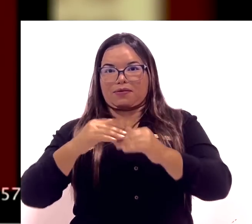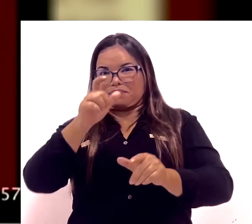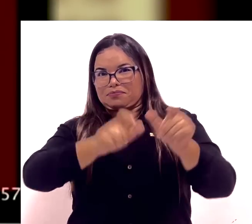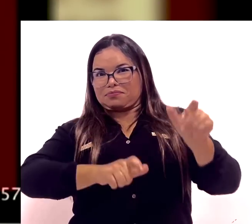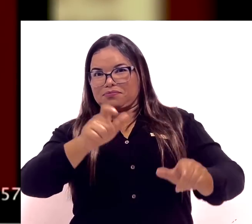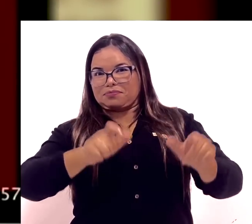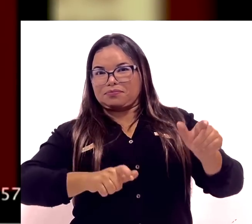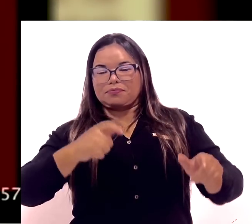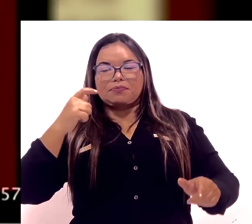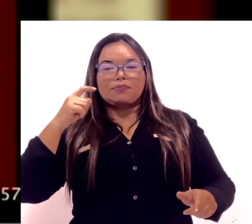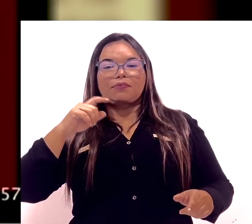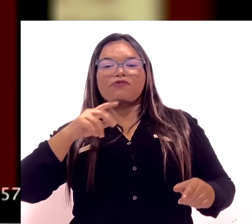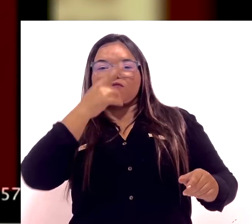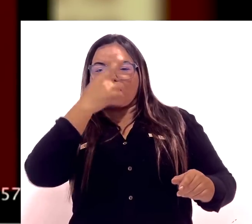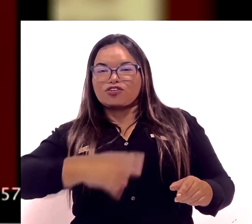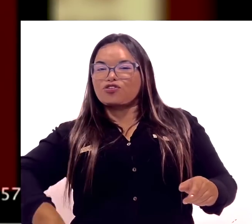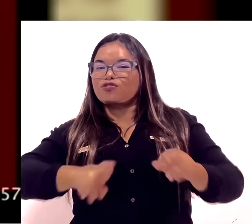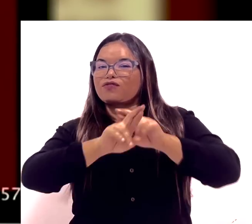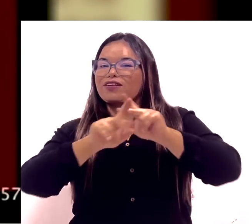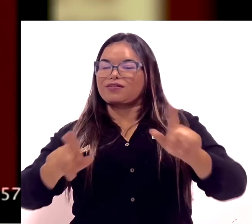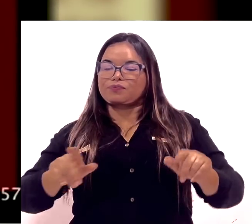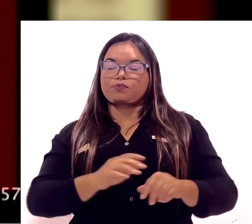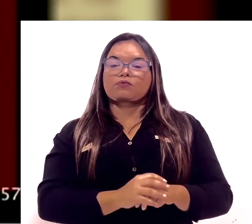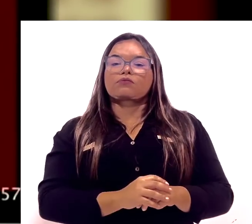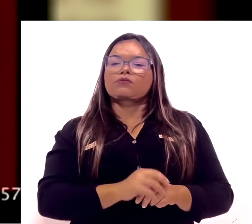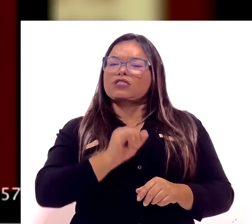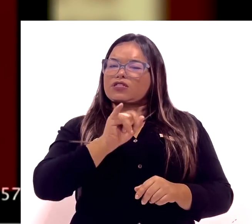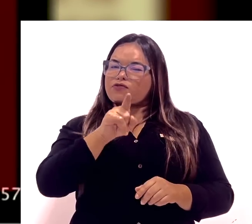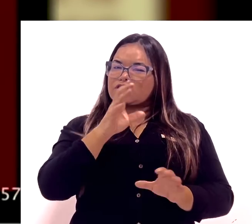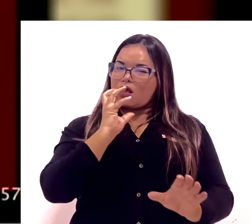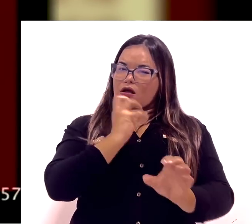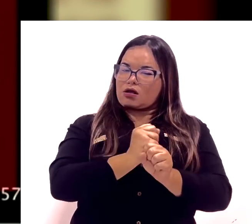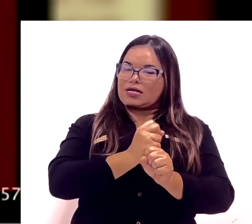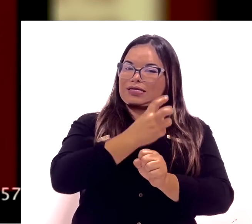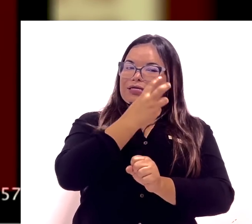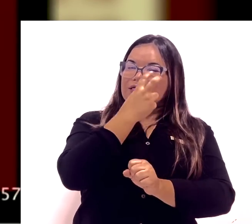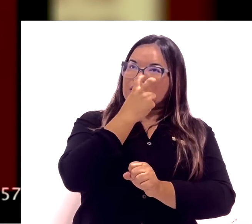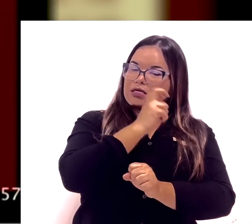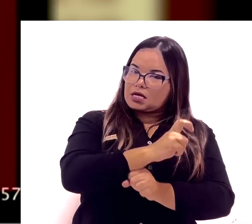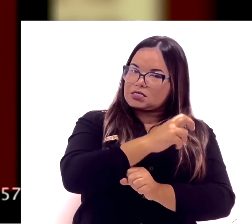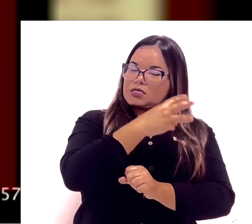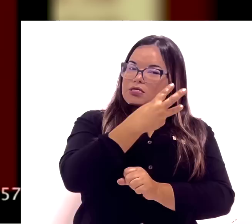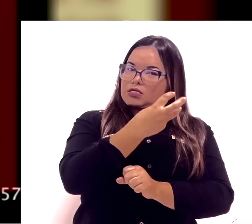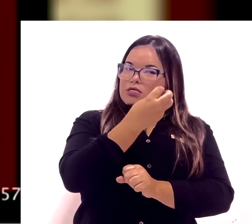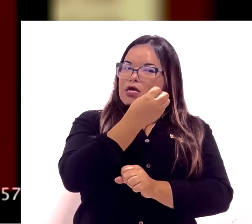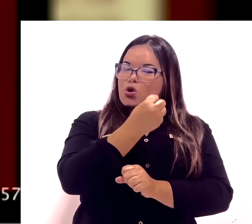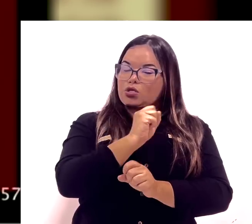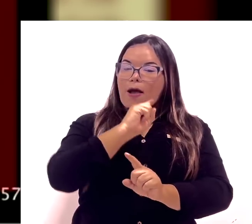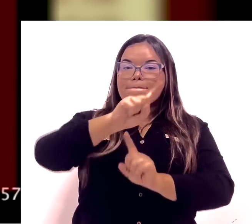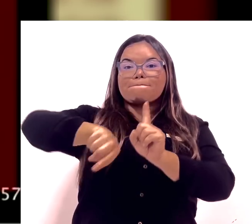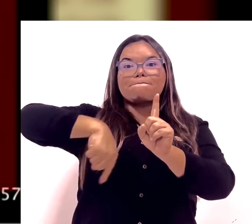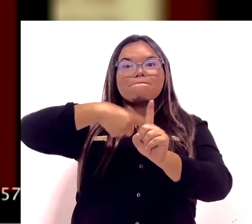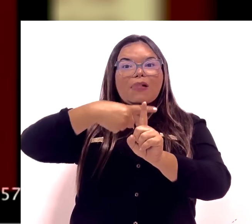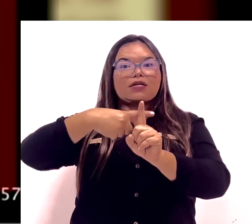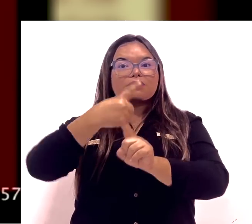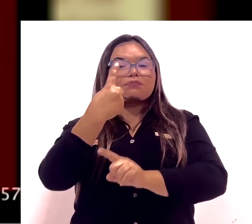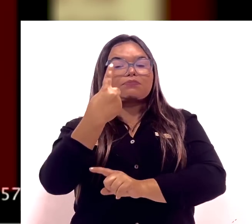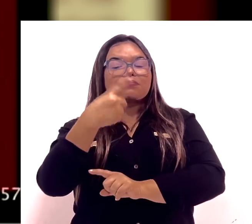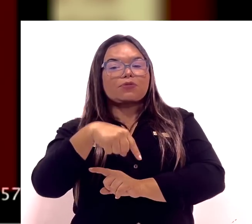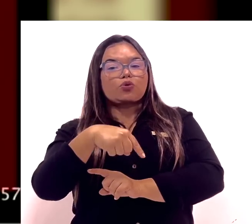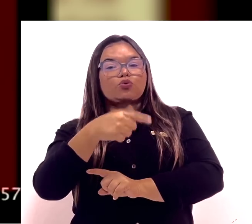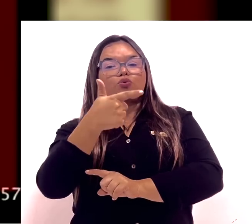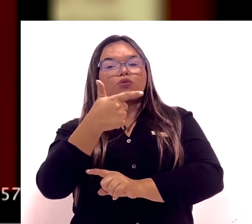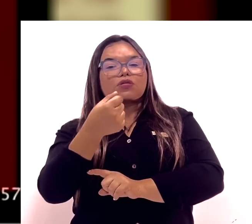Ora, em 538, se você adicionar a este número 1260, chega-se a